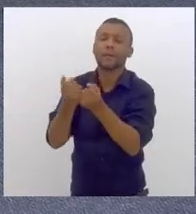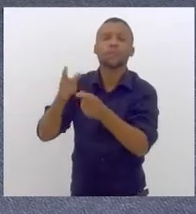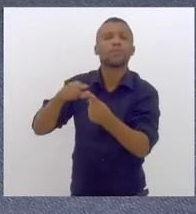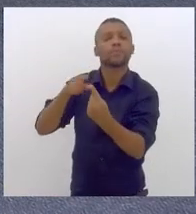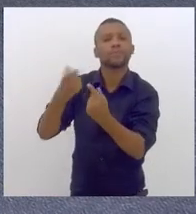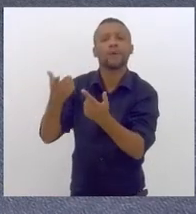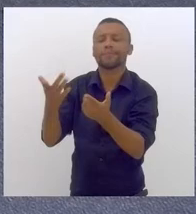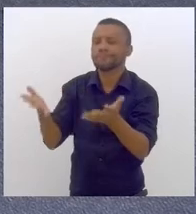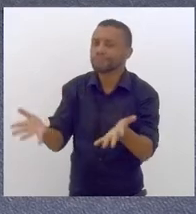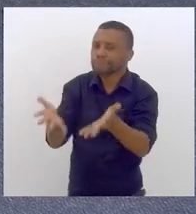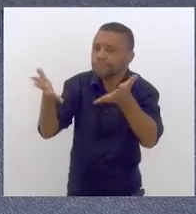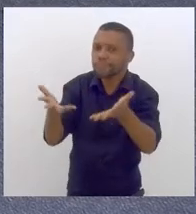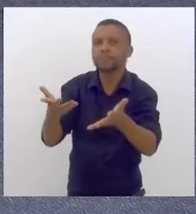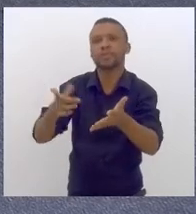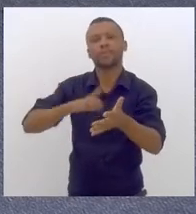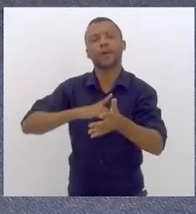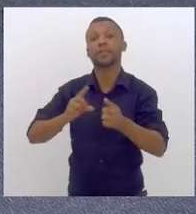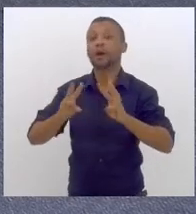que eles trabalhassem lá.